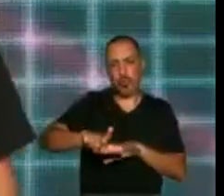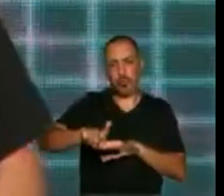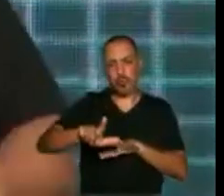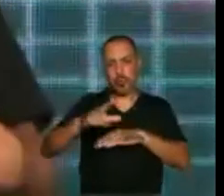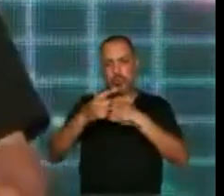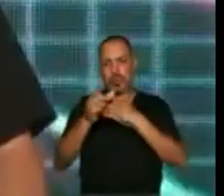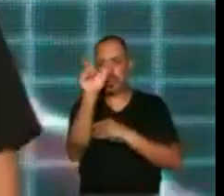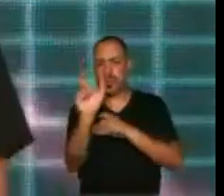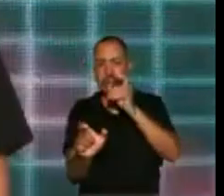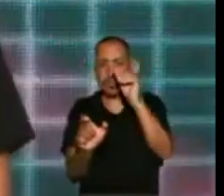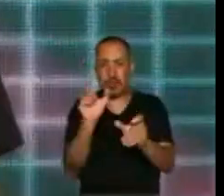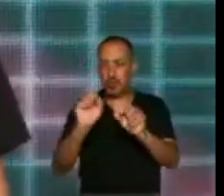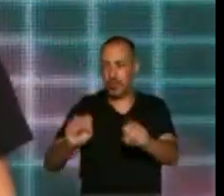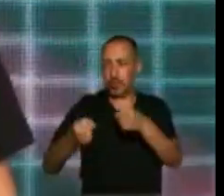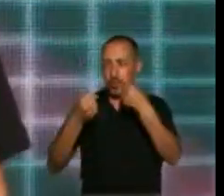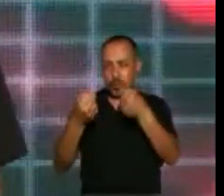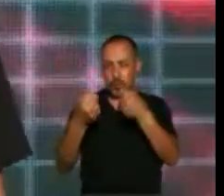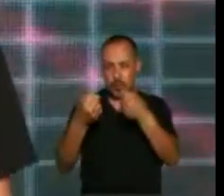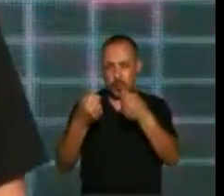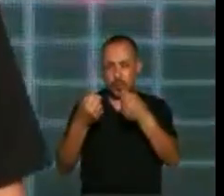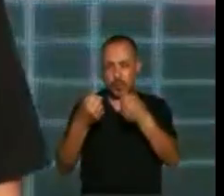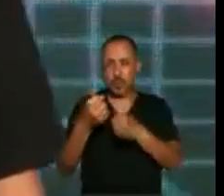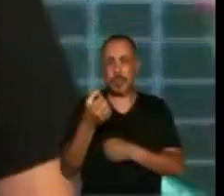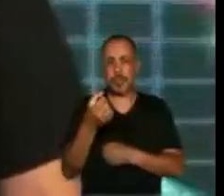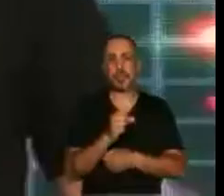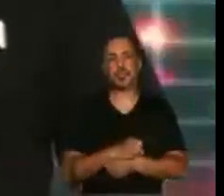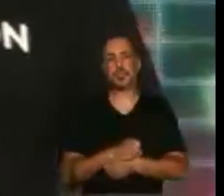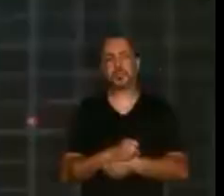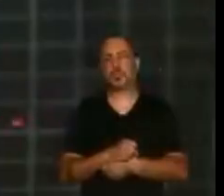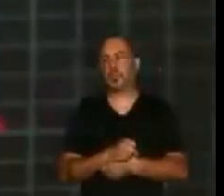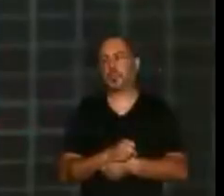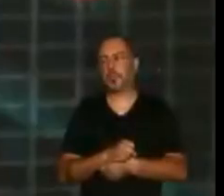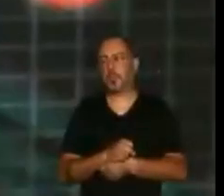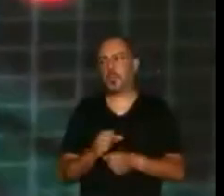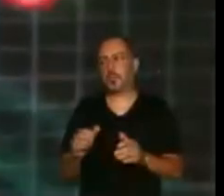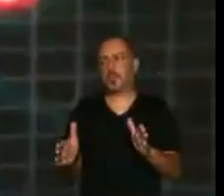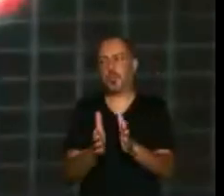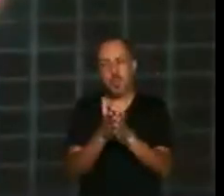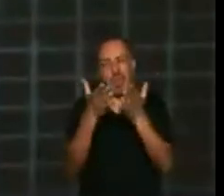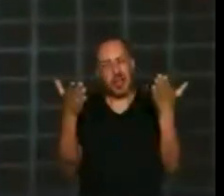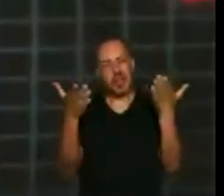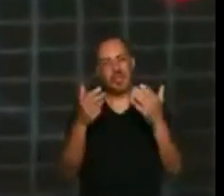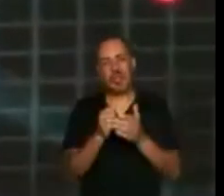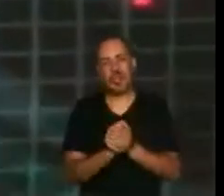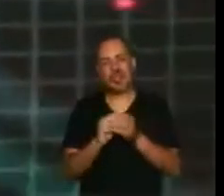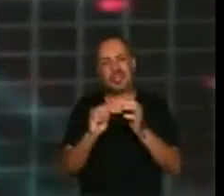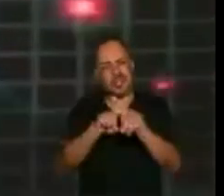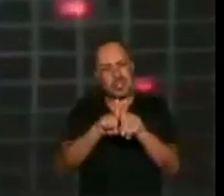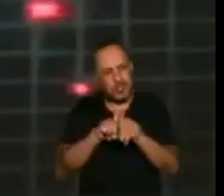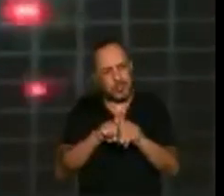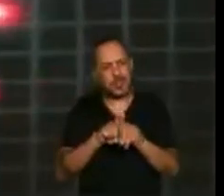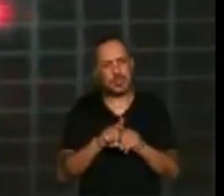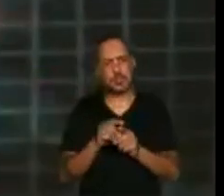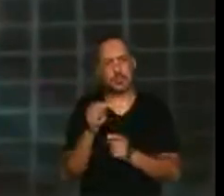os atores e o fortalecimento do nosso ecossistema de inovação do Sudoeste do Paraná. Maravilha! Mas estamos aqui também para falar